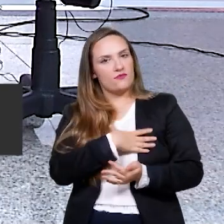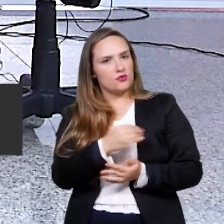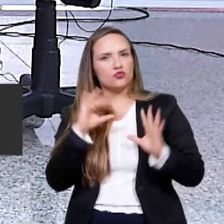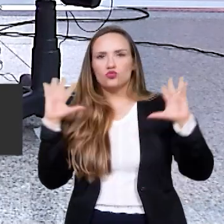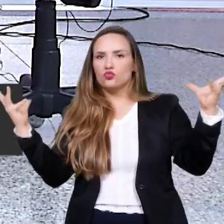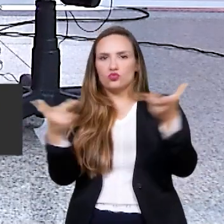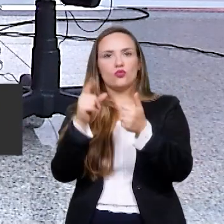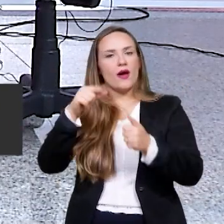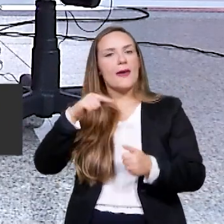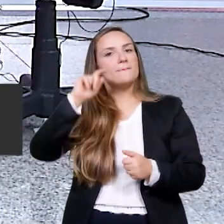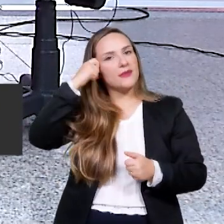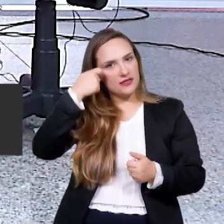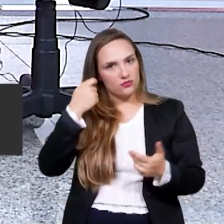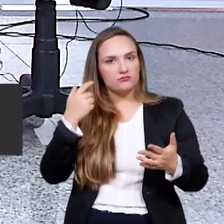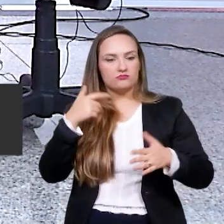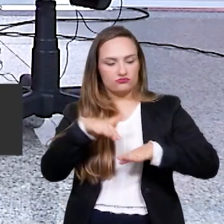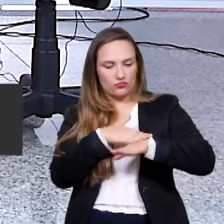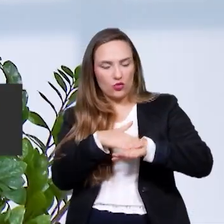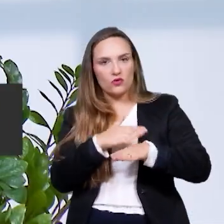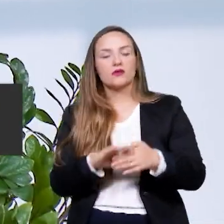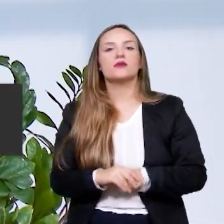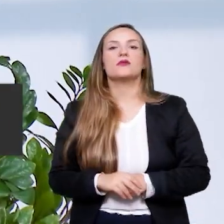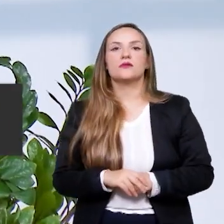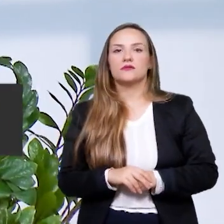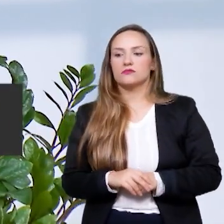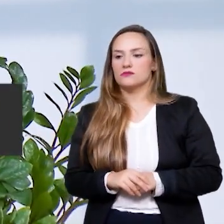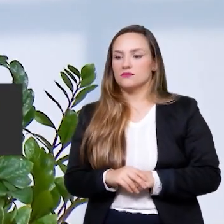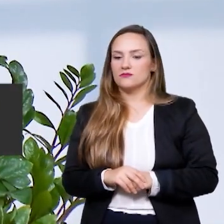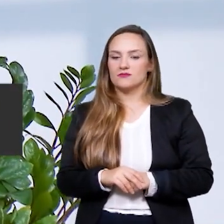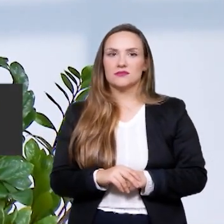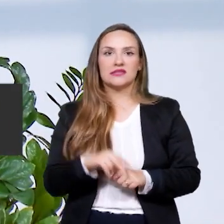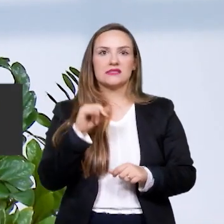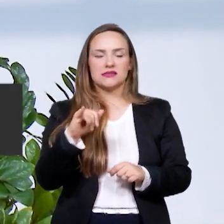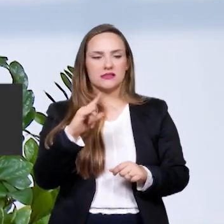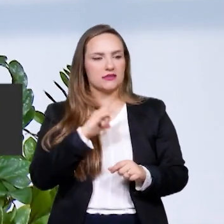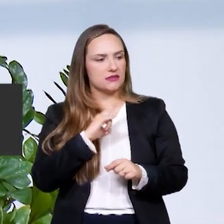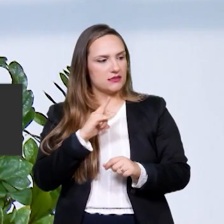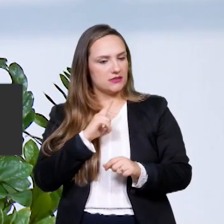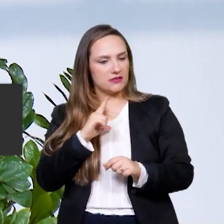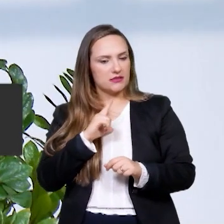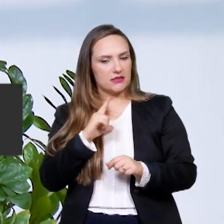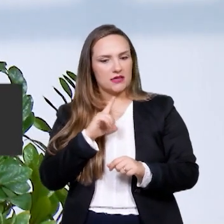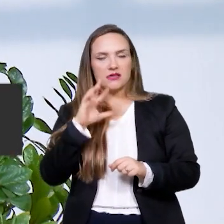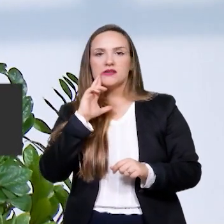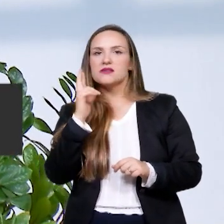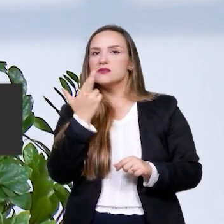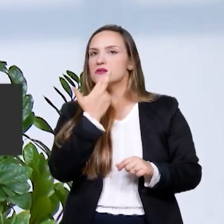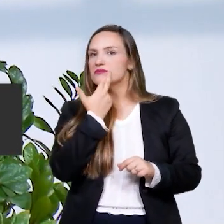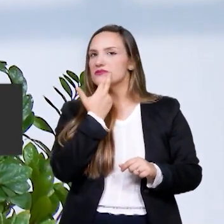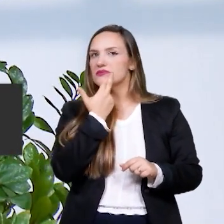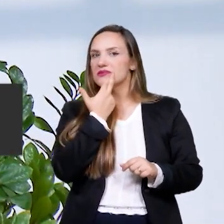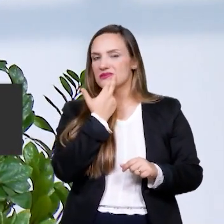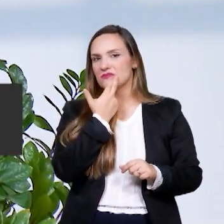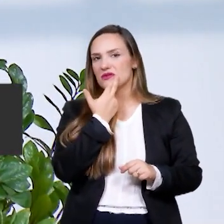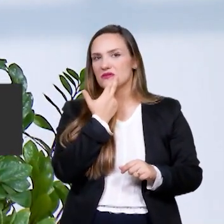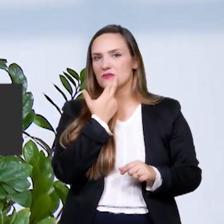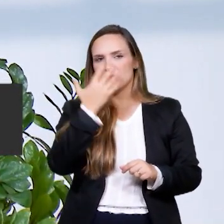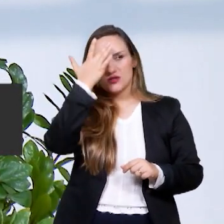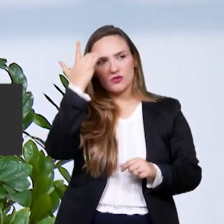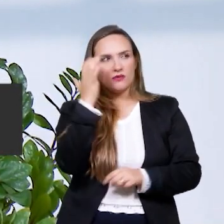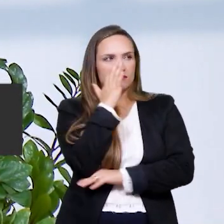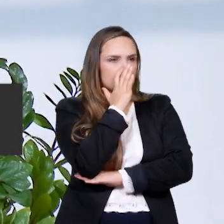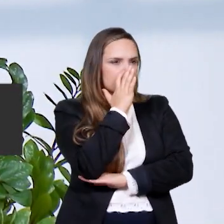meus filhos, e quando nós vamos num lugar com uma situação que tem uma classe social mais elevada, as pessoas param para nos